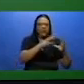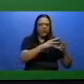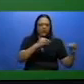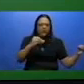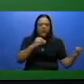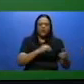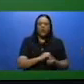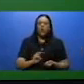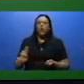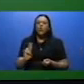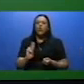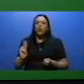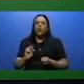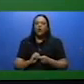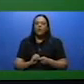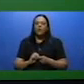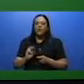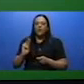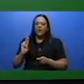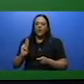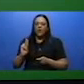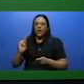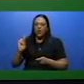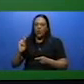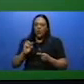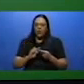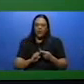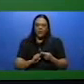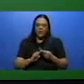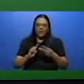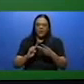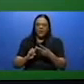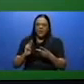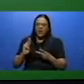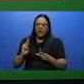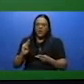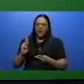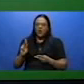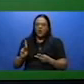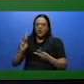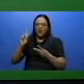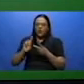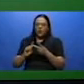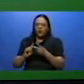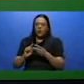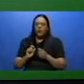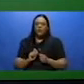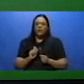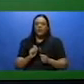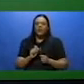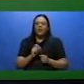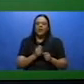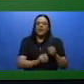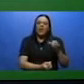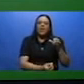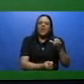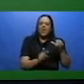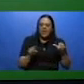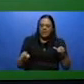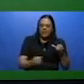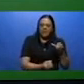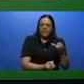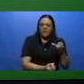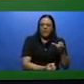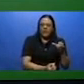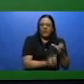lá, grifadinho ali, ó, Ur e Uruk. E foram fundadas pelos sumérios, povo